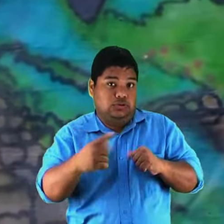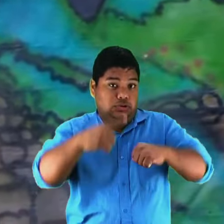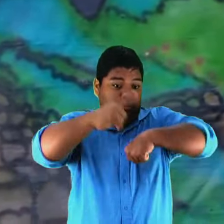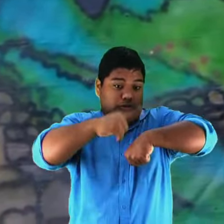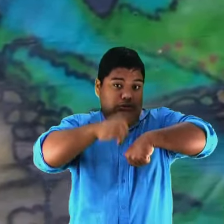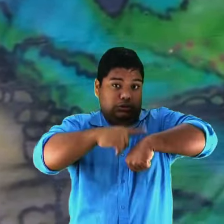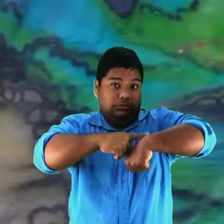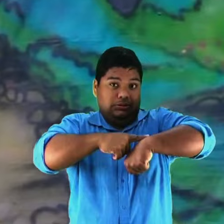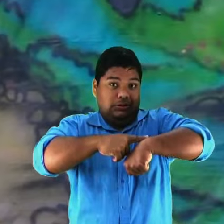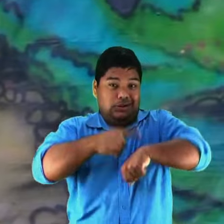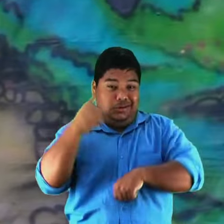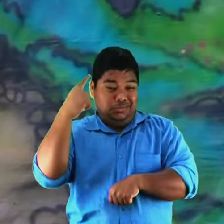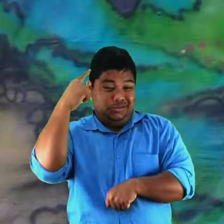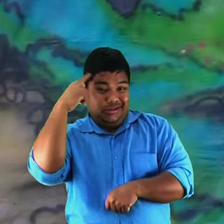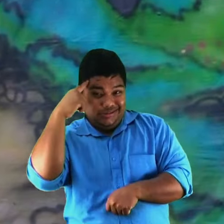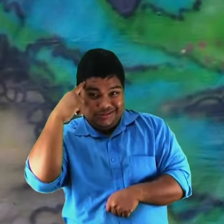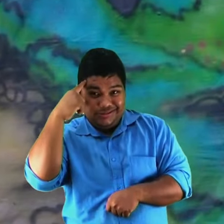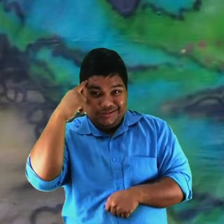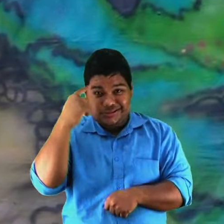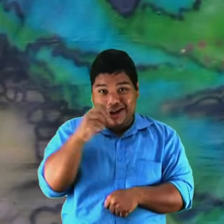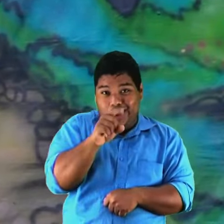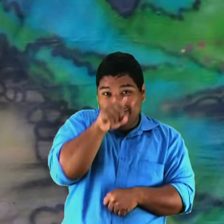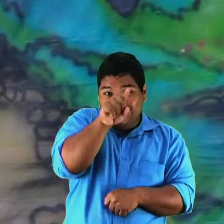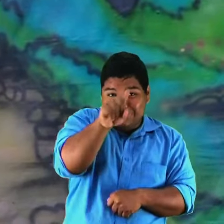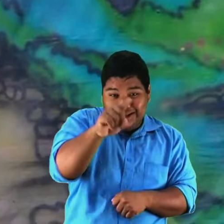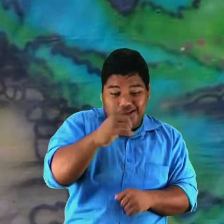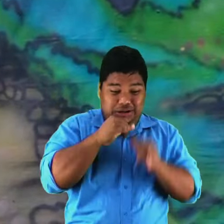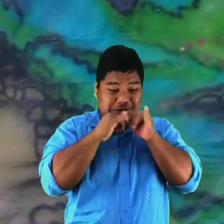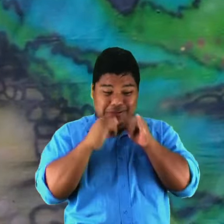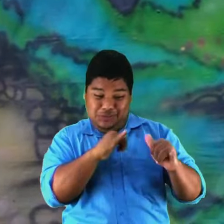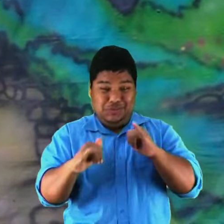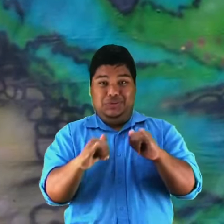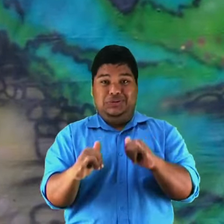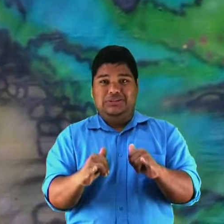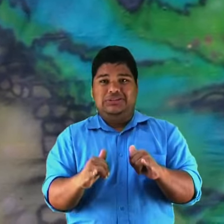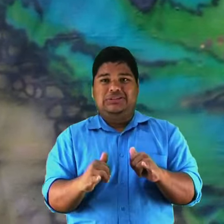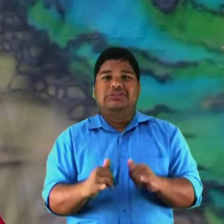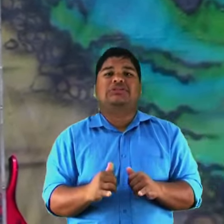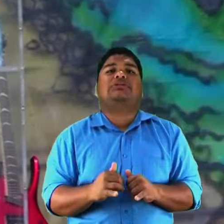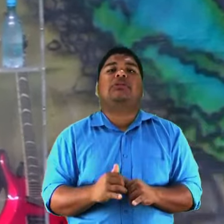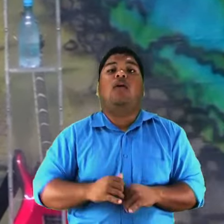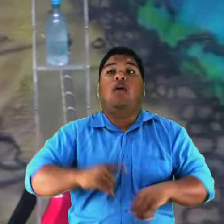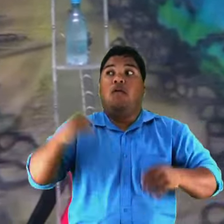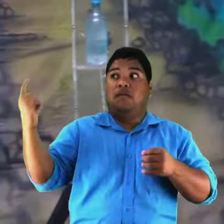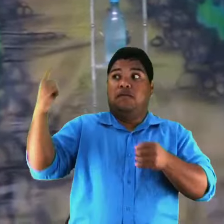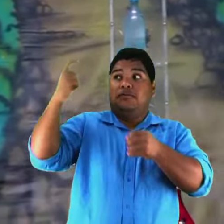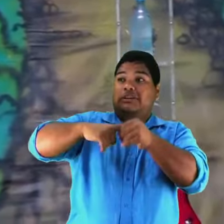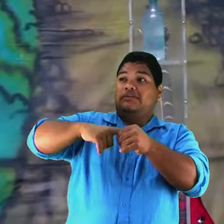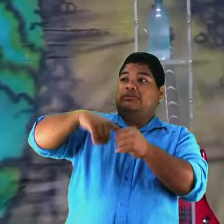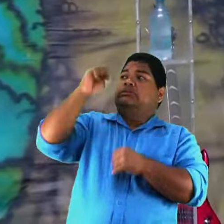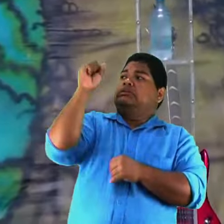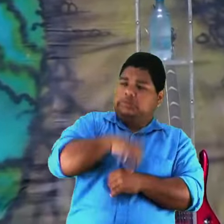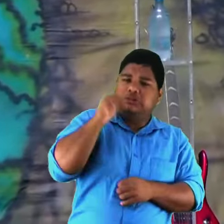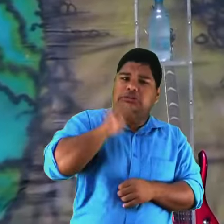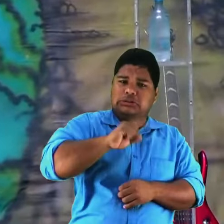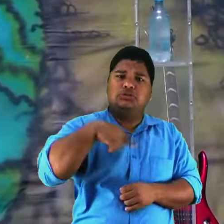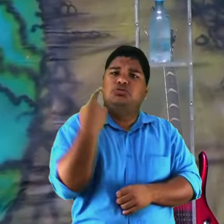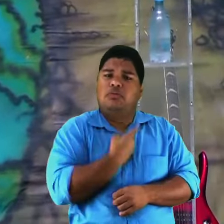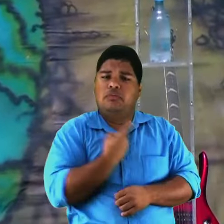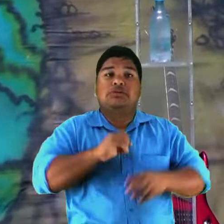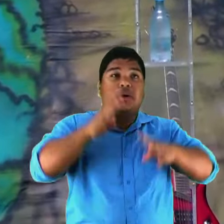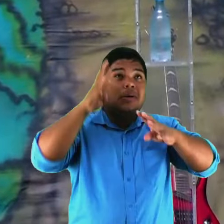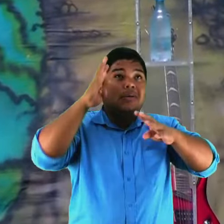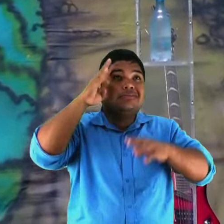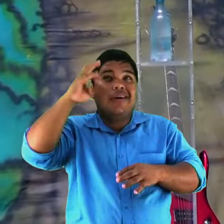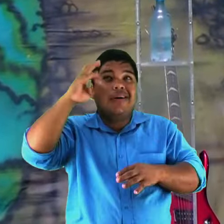a sua inteligência, as suas energias estão voltados, sim, claro, nós vamos trabalhar, nós vamos sonhar com